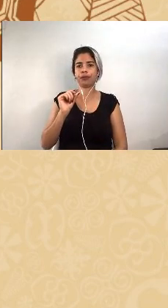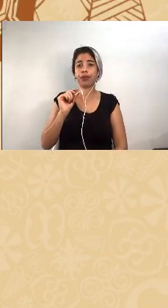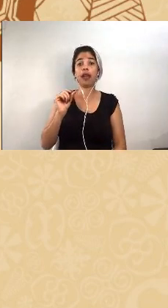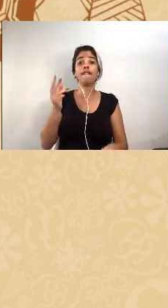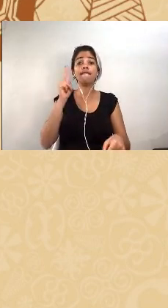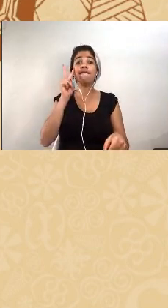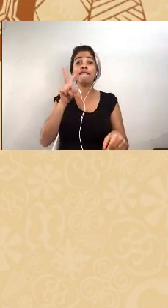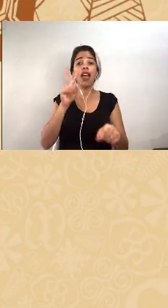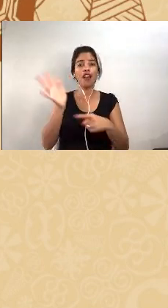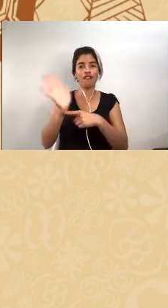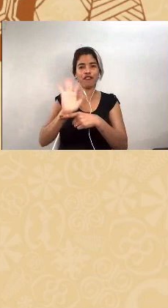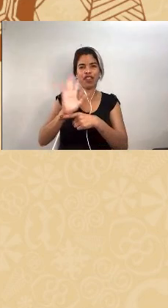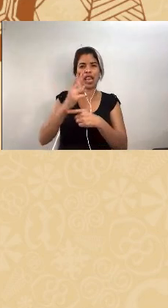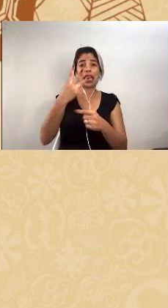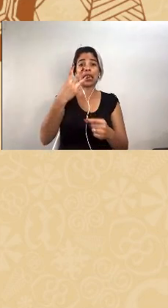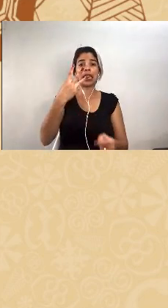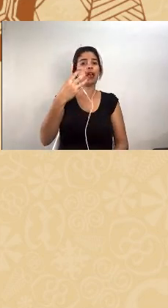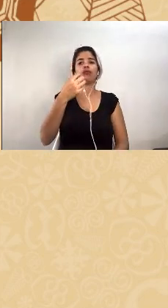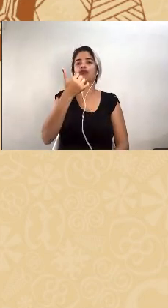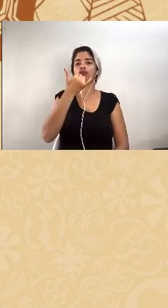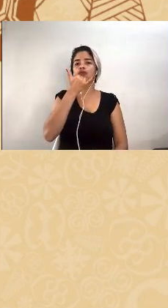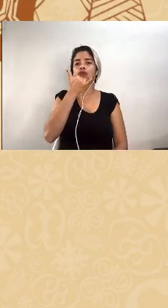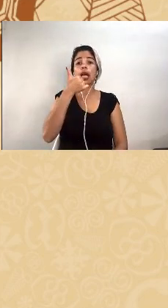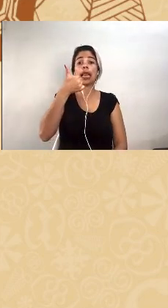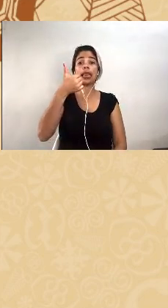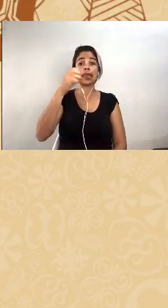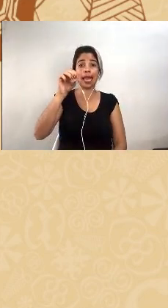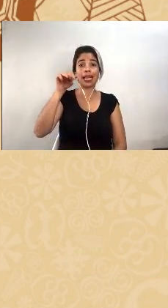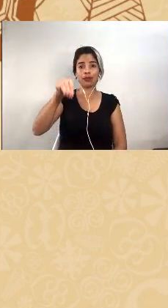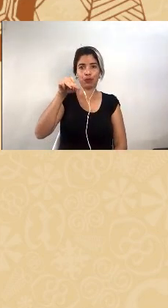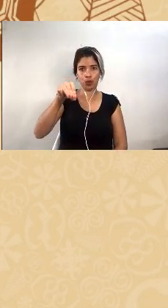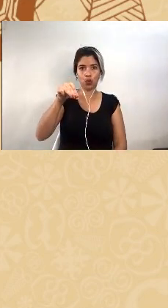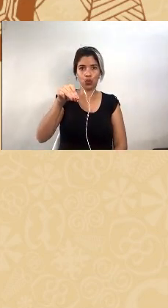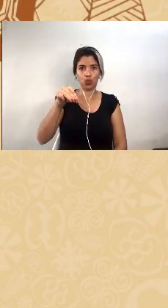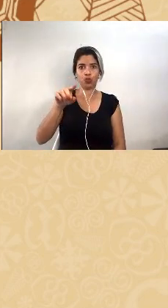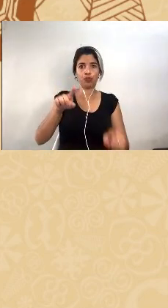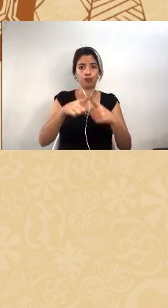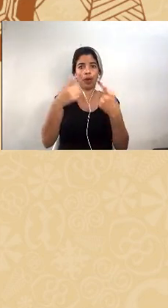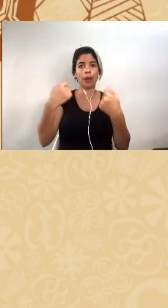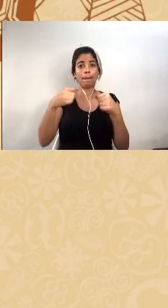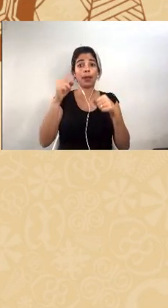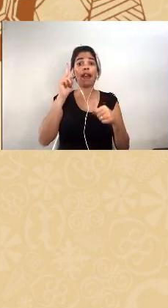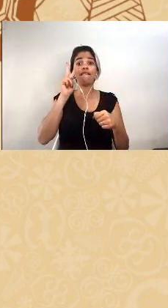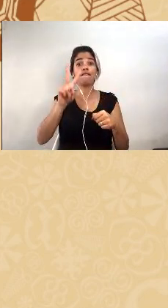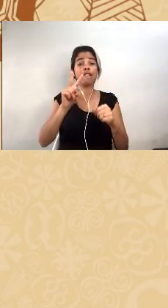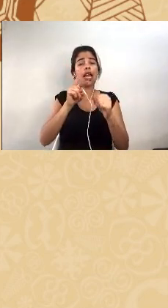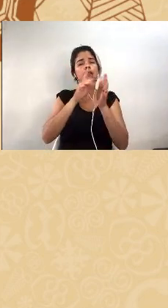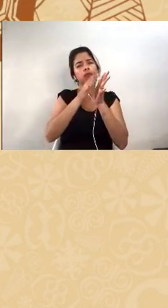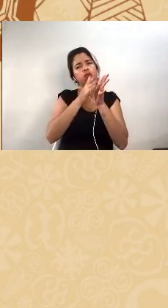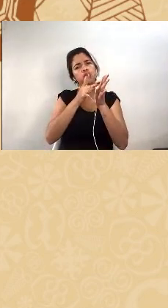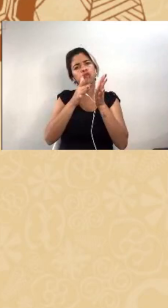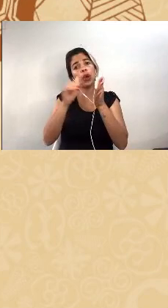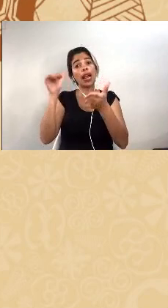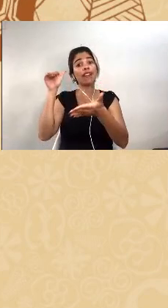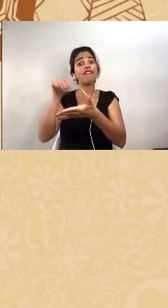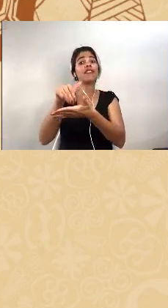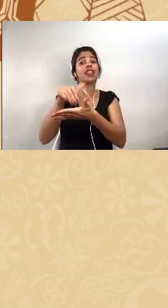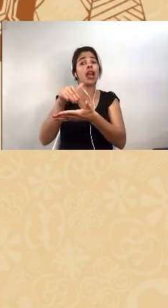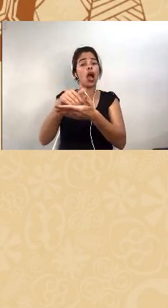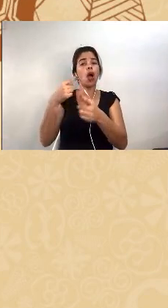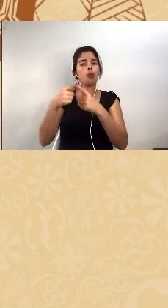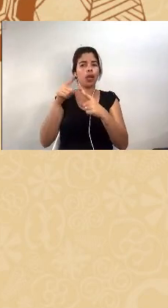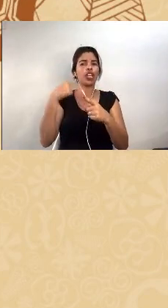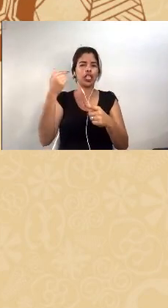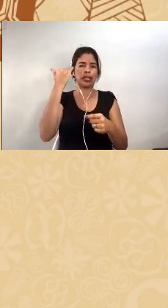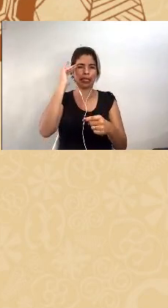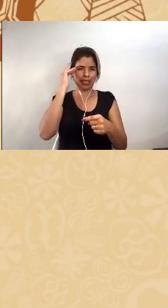assistisse, né, esses 10 minutos, mas assim, precisa assistir até o final, para a gente entender do que, para a gente materializar isso, né, do